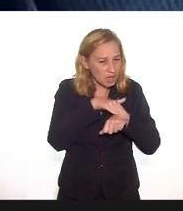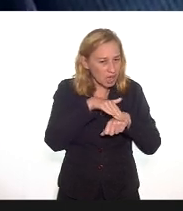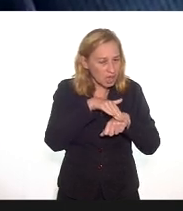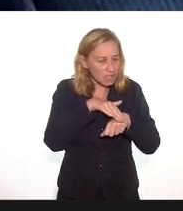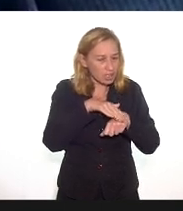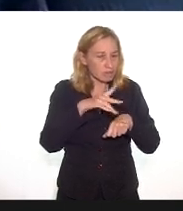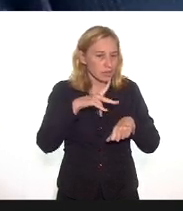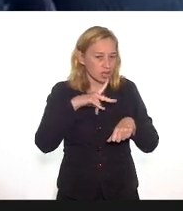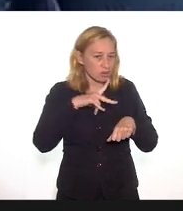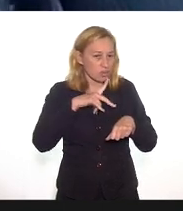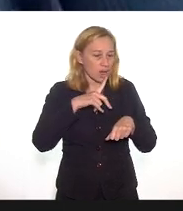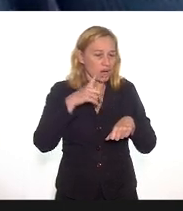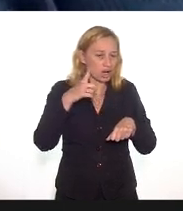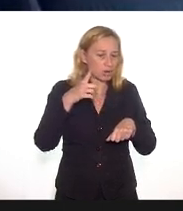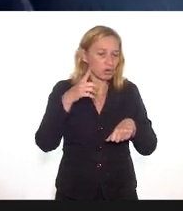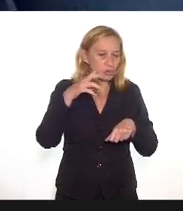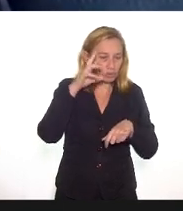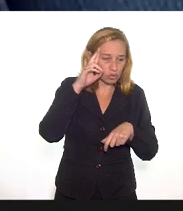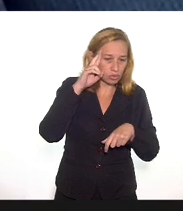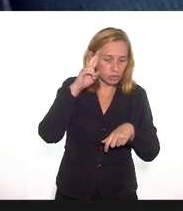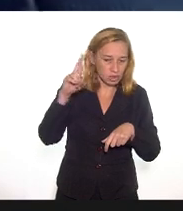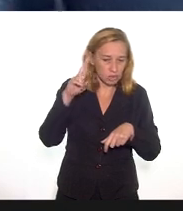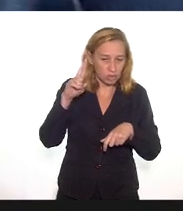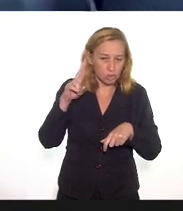da regulamentação